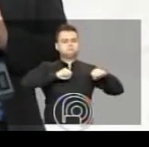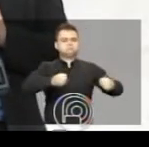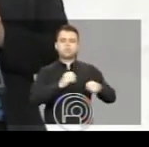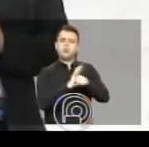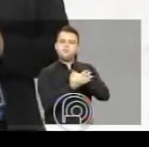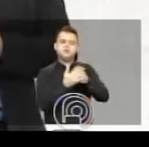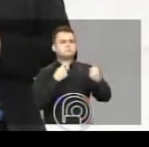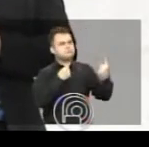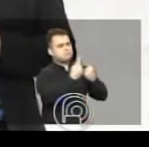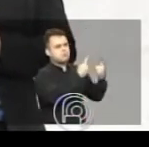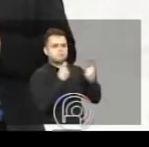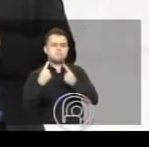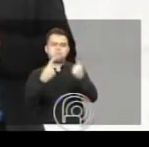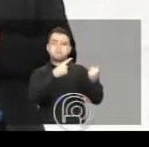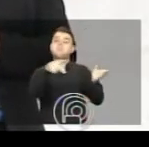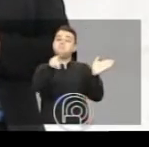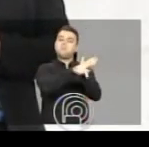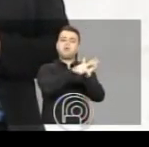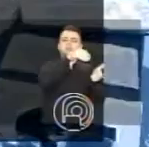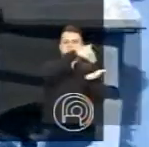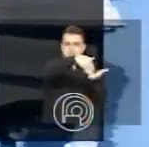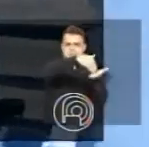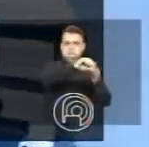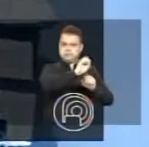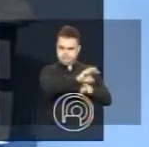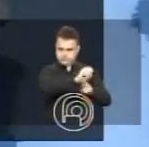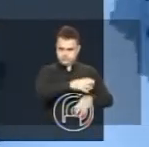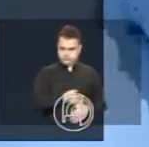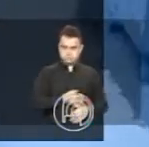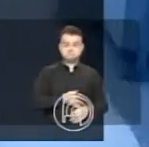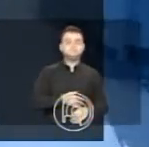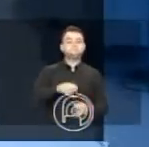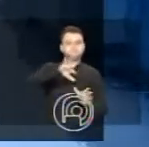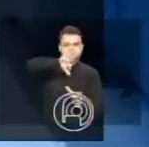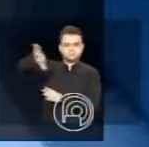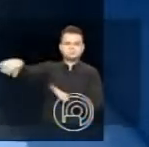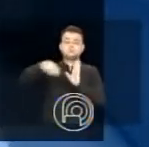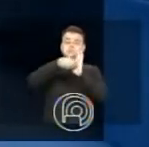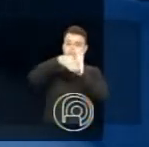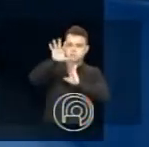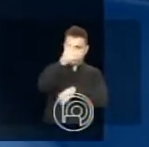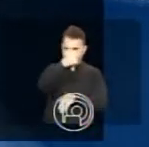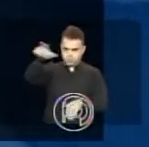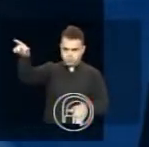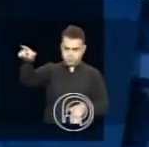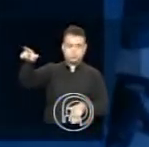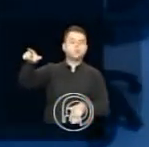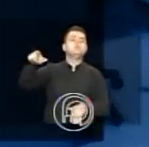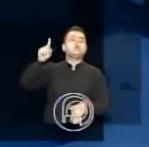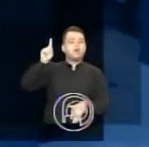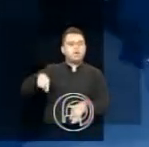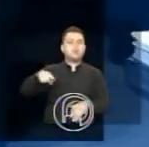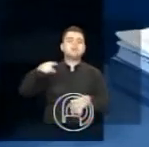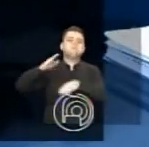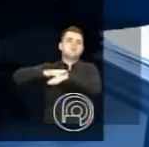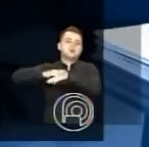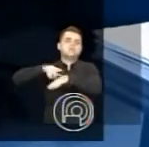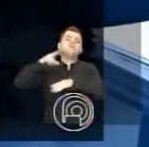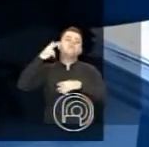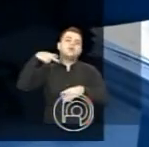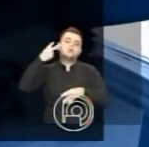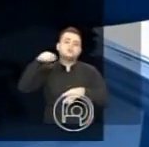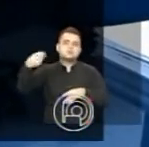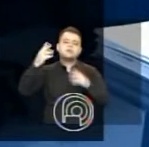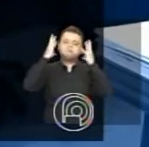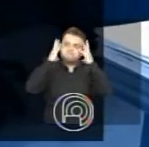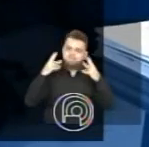à Covid-19 da Secretaria de Saúde. Outra indicação apresentada no mês de março foi da vereadora Karina Caroline, que sugere